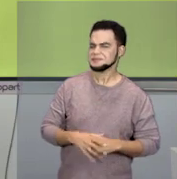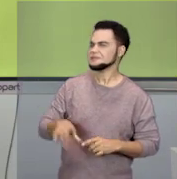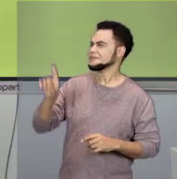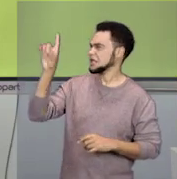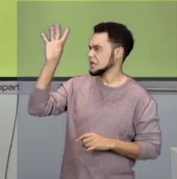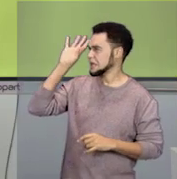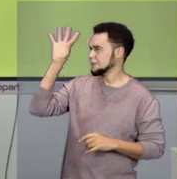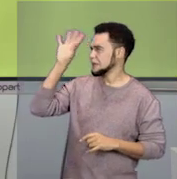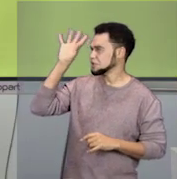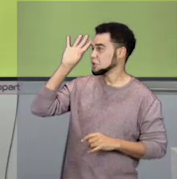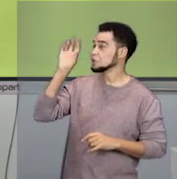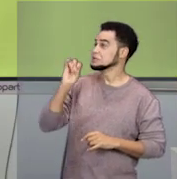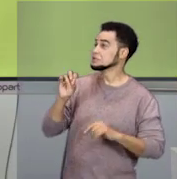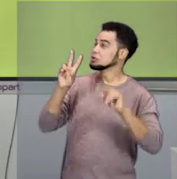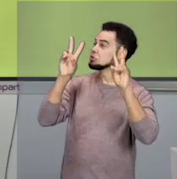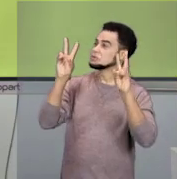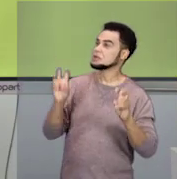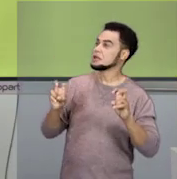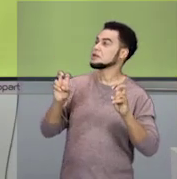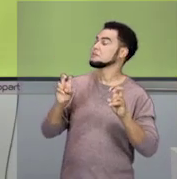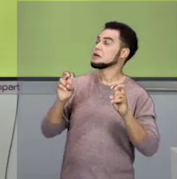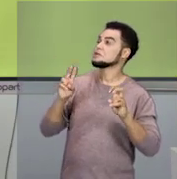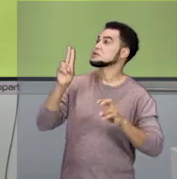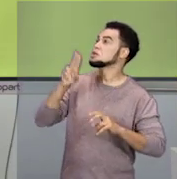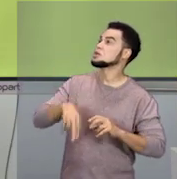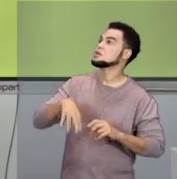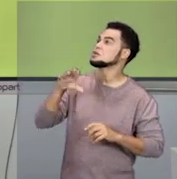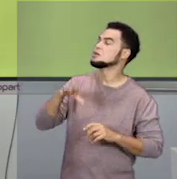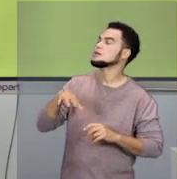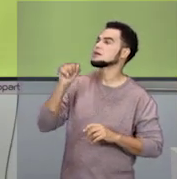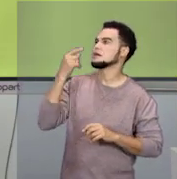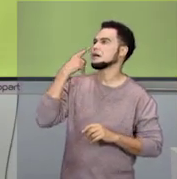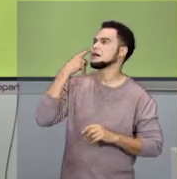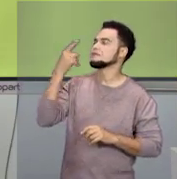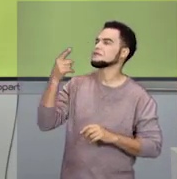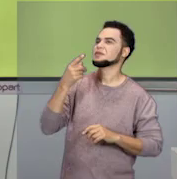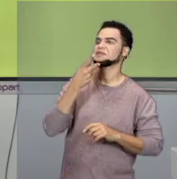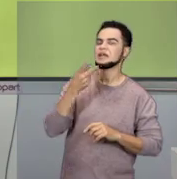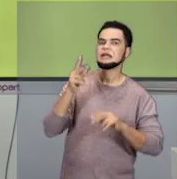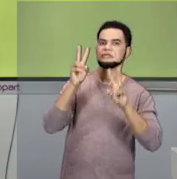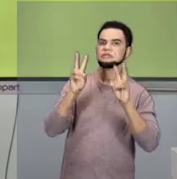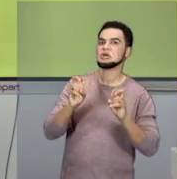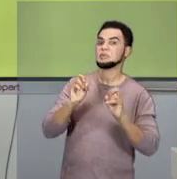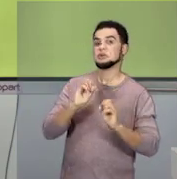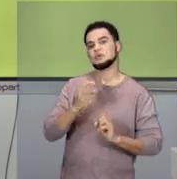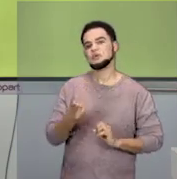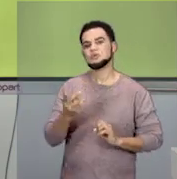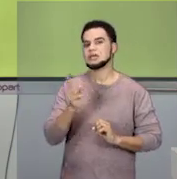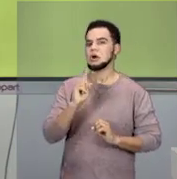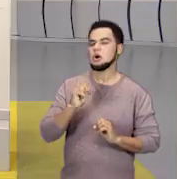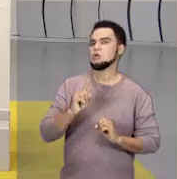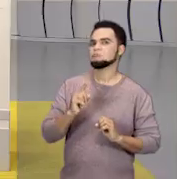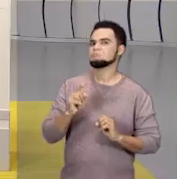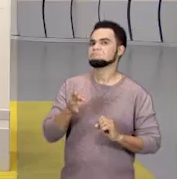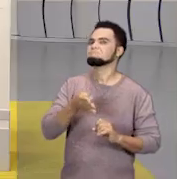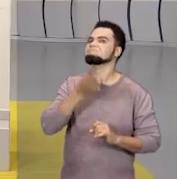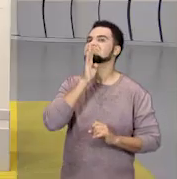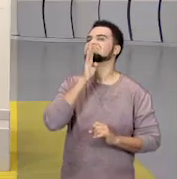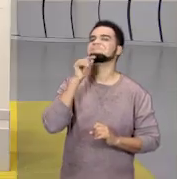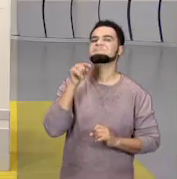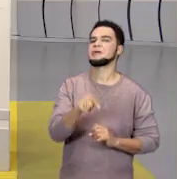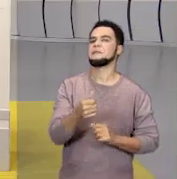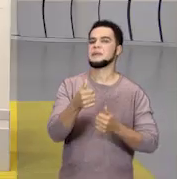cujo assunto você nunca ouviu falar ou tem pouca familiaridade? Já pensou